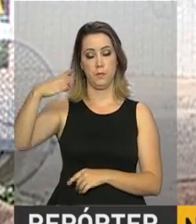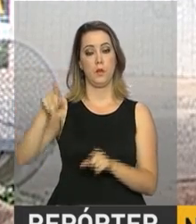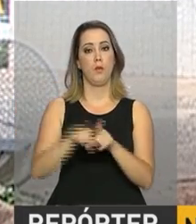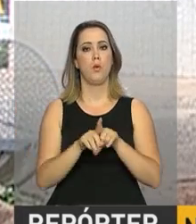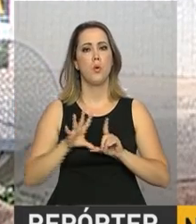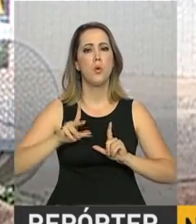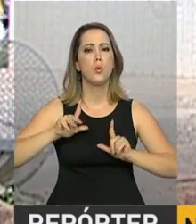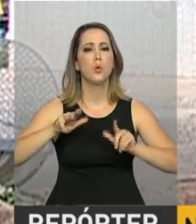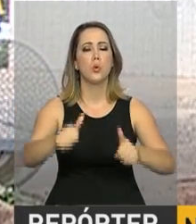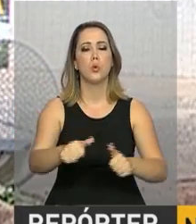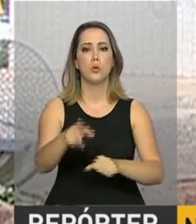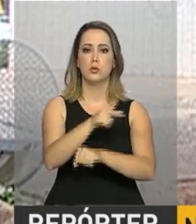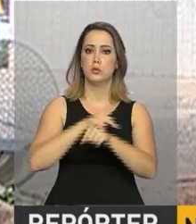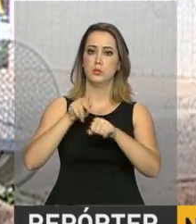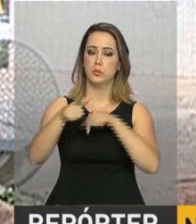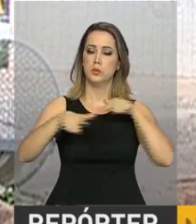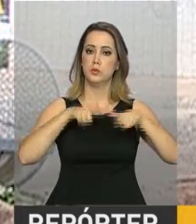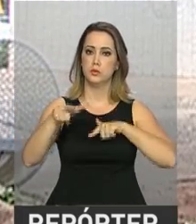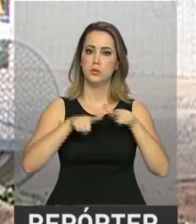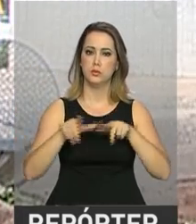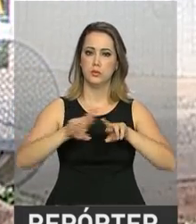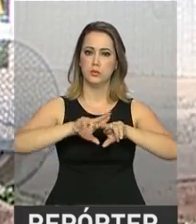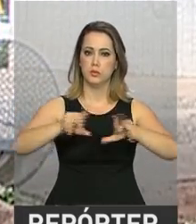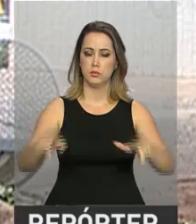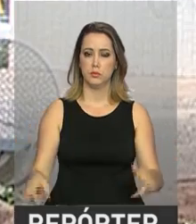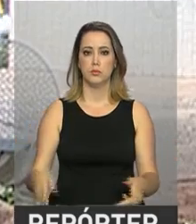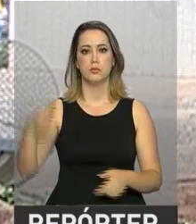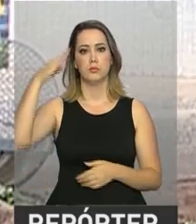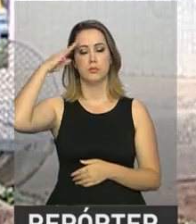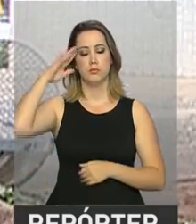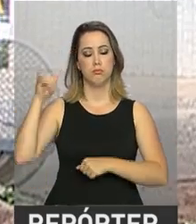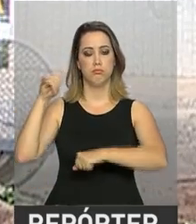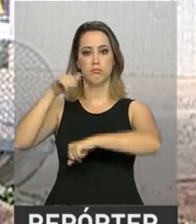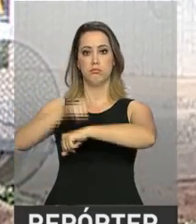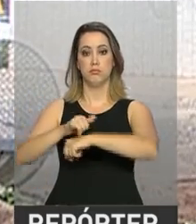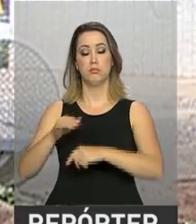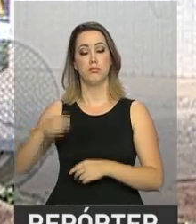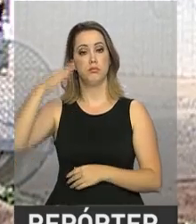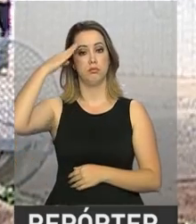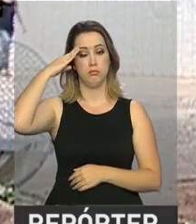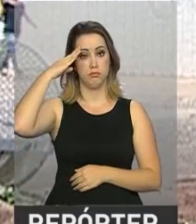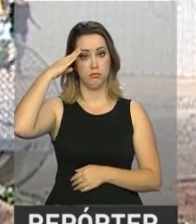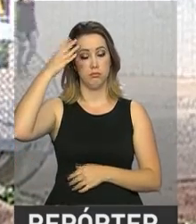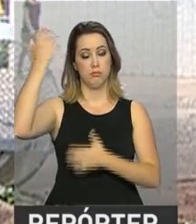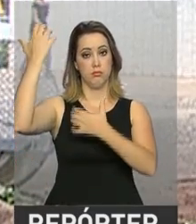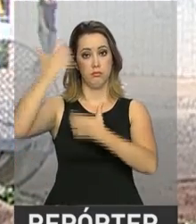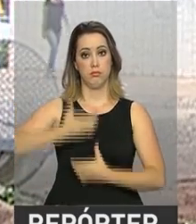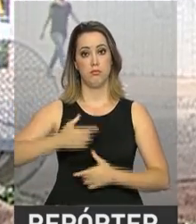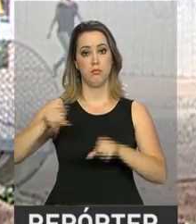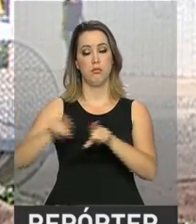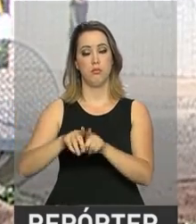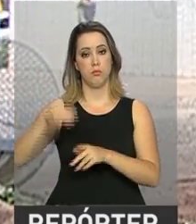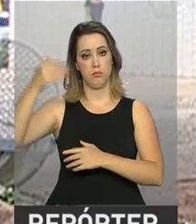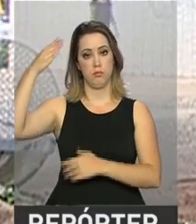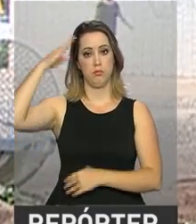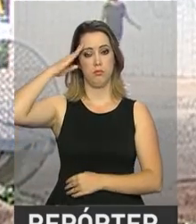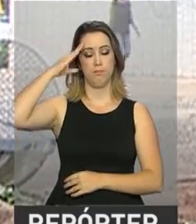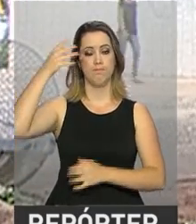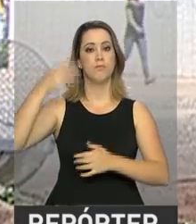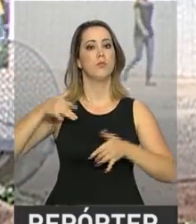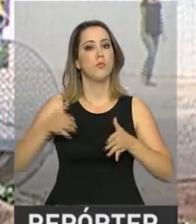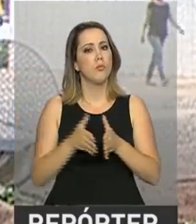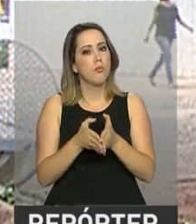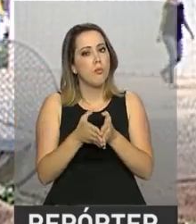em todo o país. Efetivos da Aeronáutica, da Marinha e do Exército fazem um mutirão de limpeza